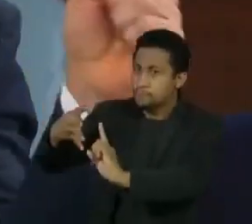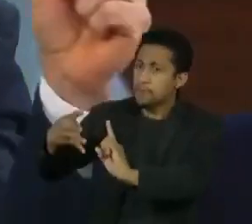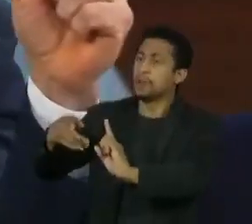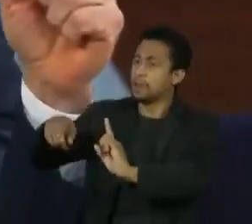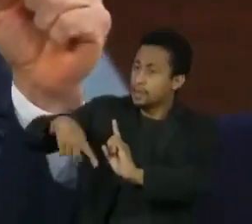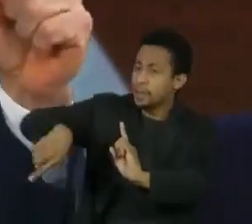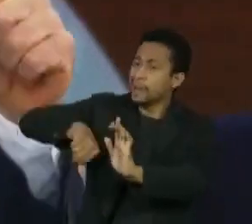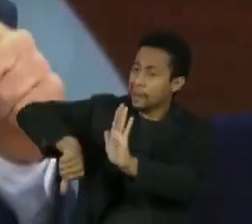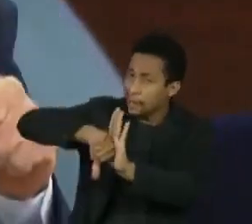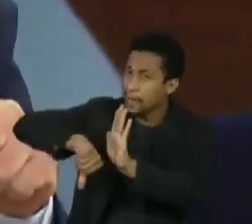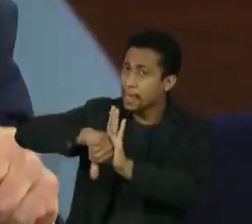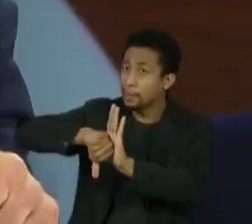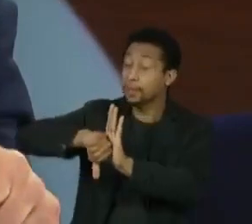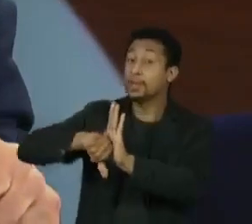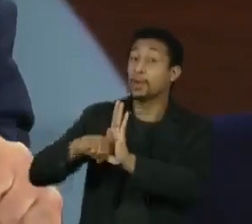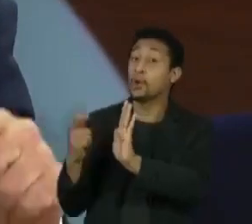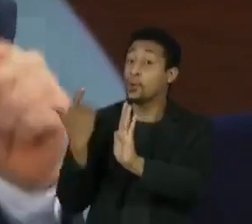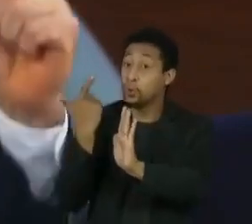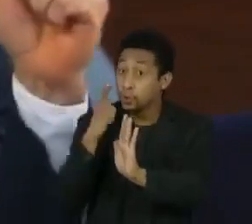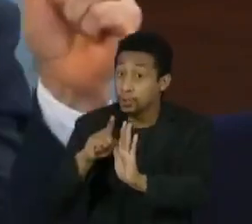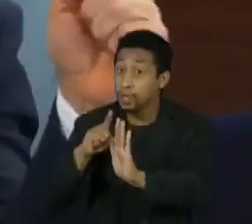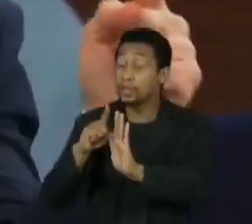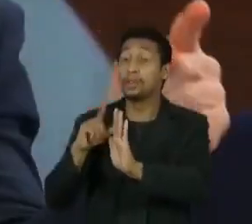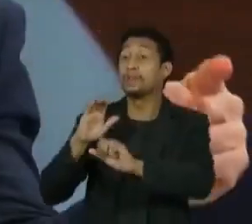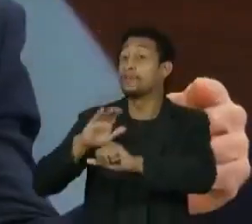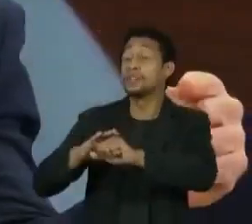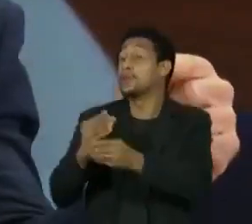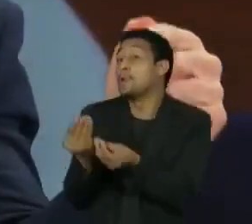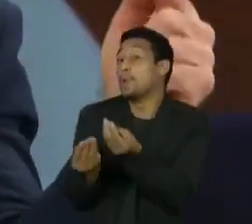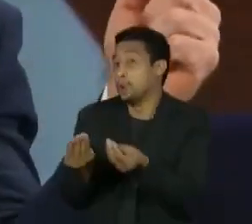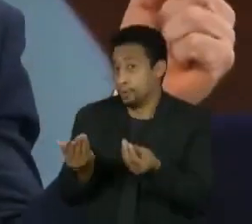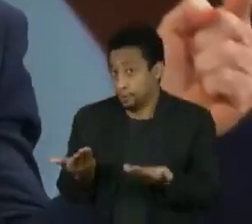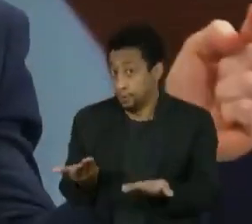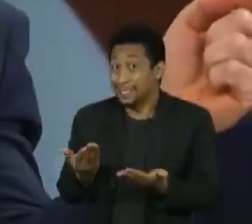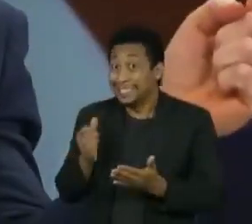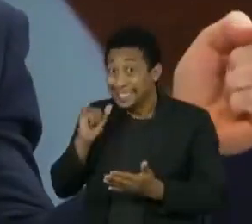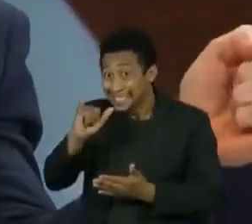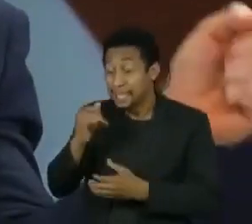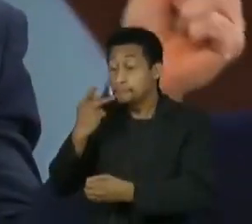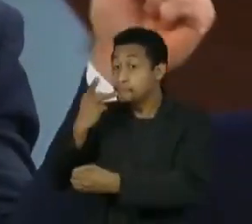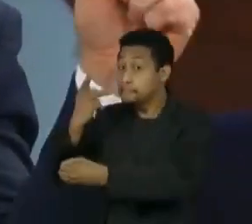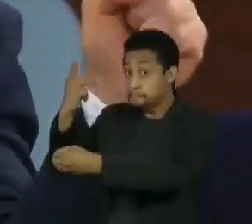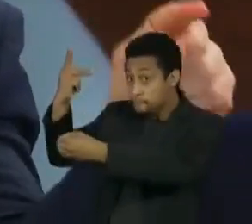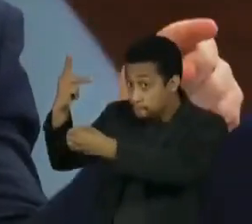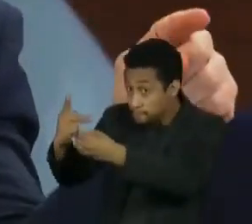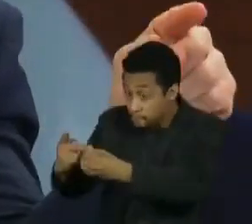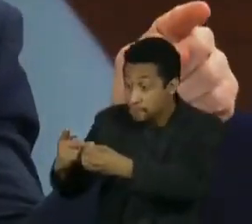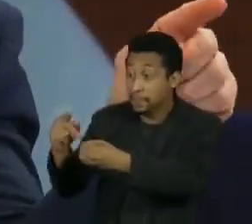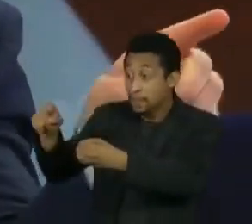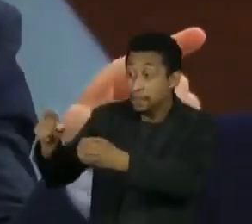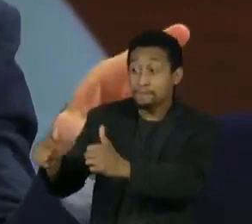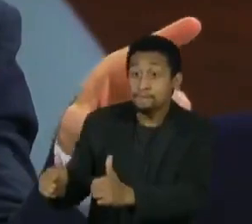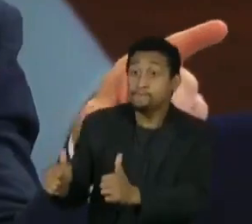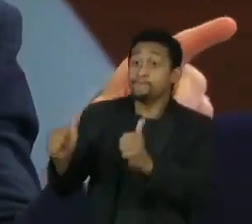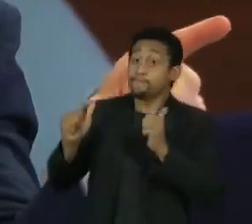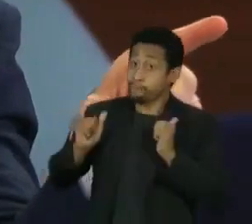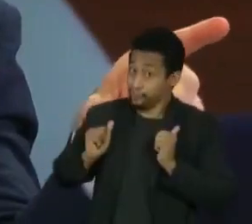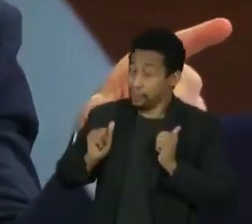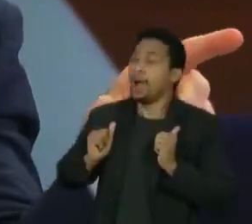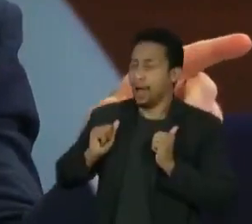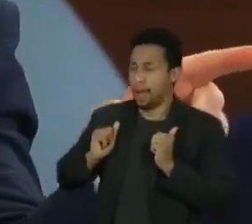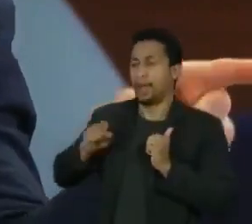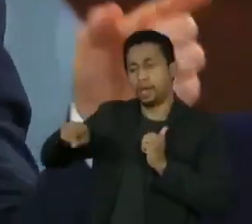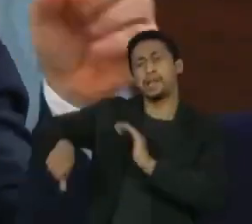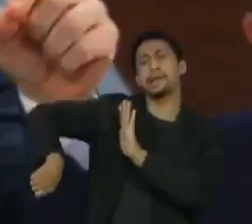ela só tem incidência na hipótese do procurador-geral se omitir. E isso ele não vai